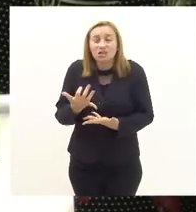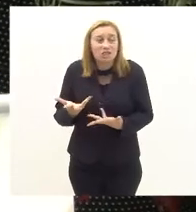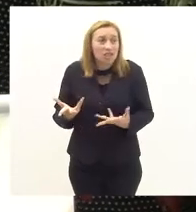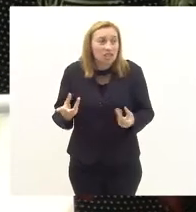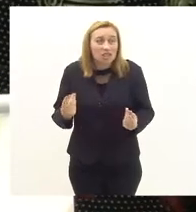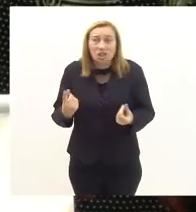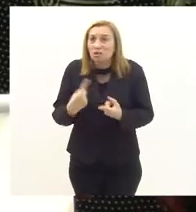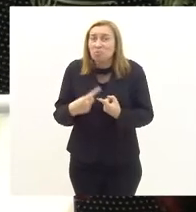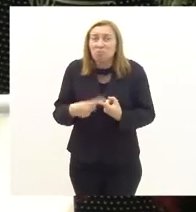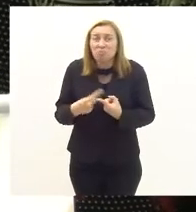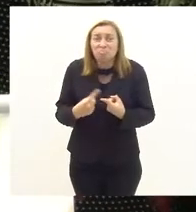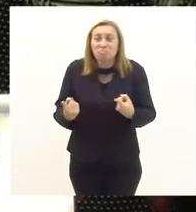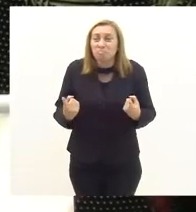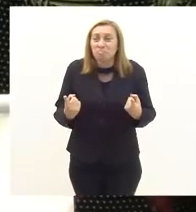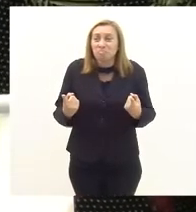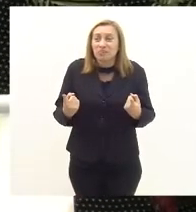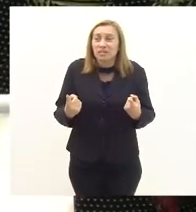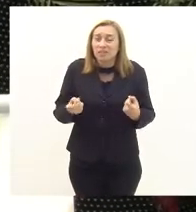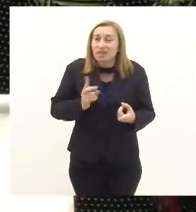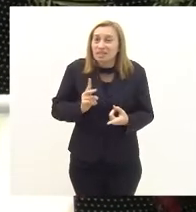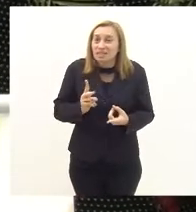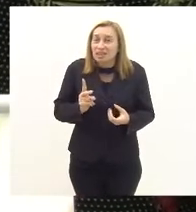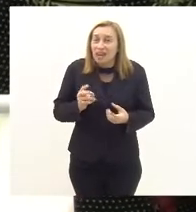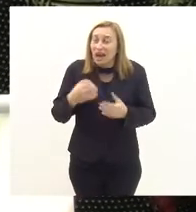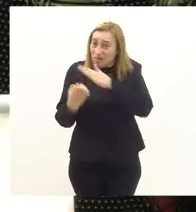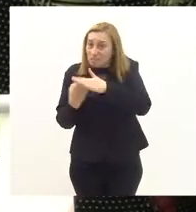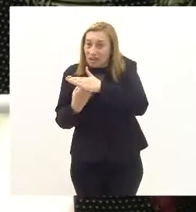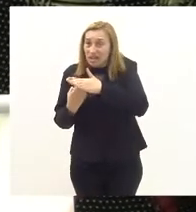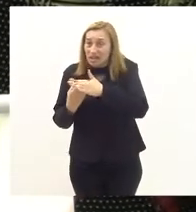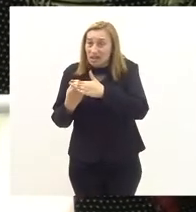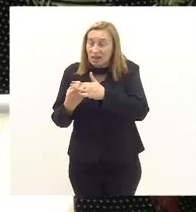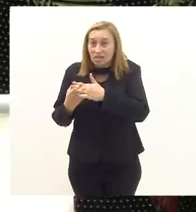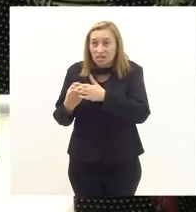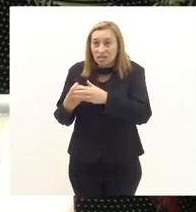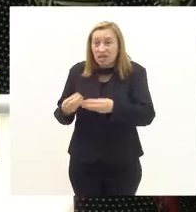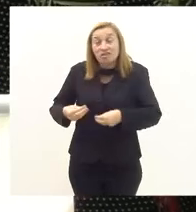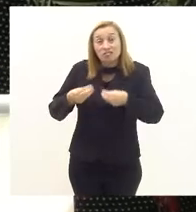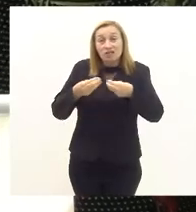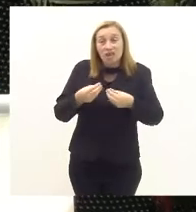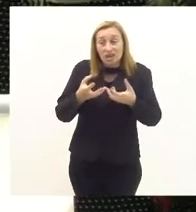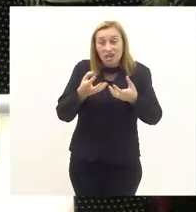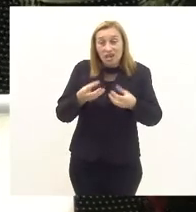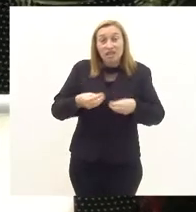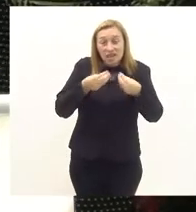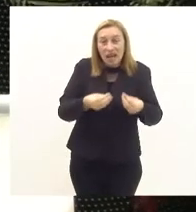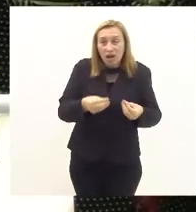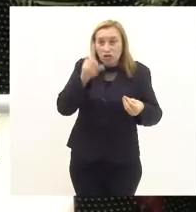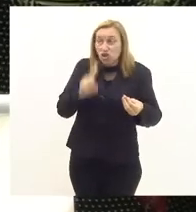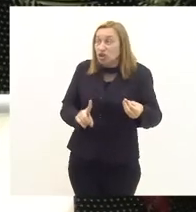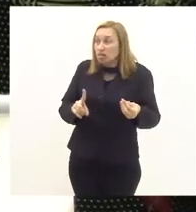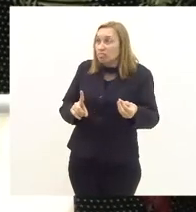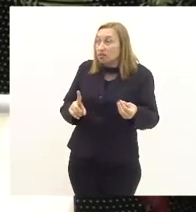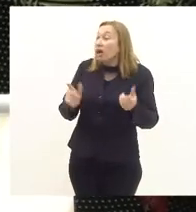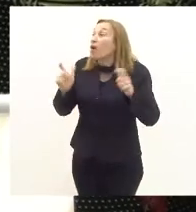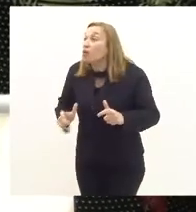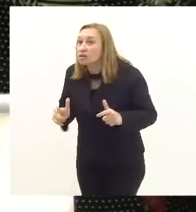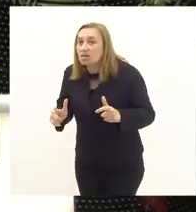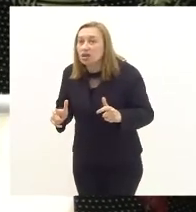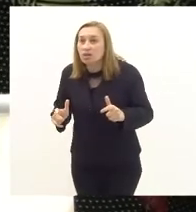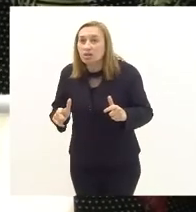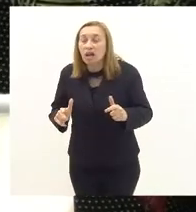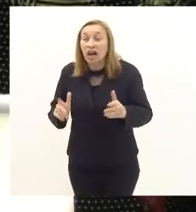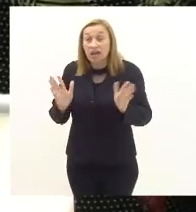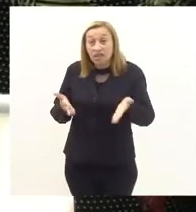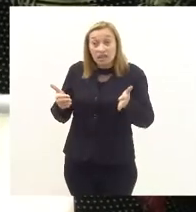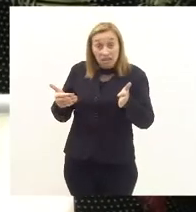tristeza, porque se a empresa garante nosso direito, cadê? Não tem. Até hoje, a empresa não me